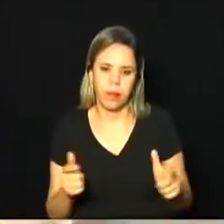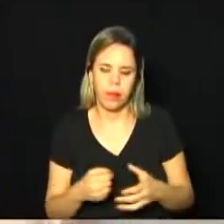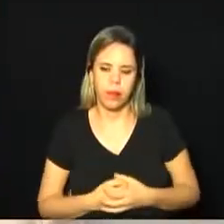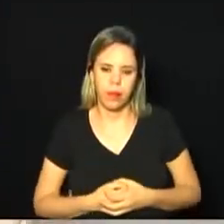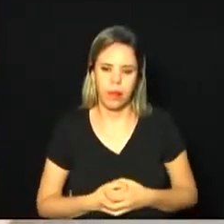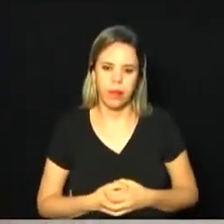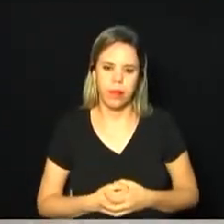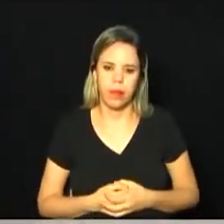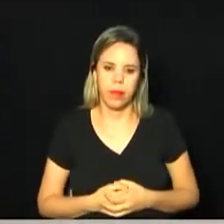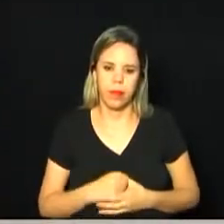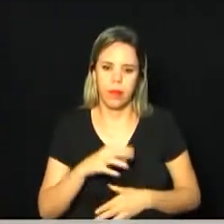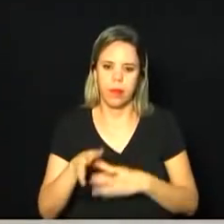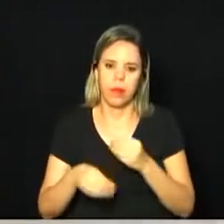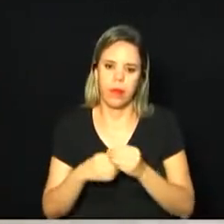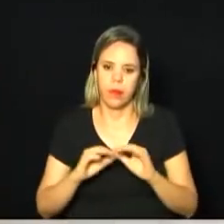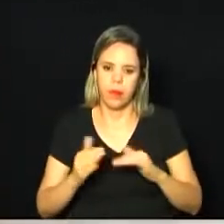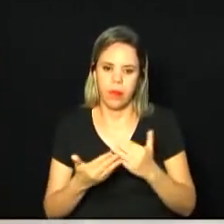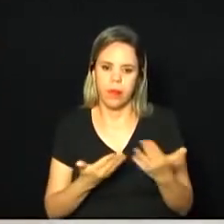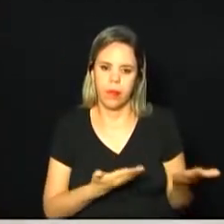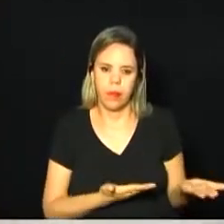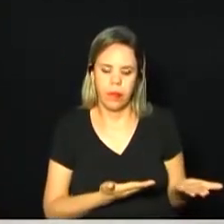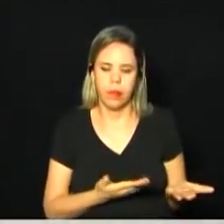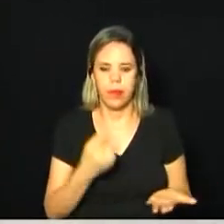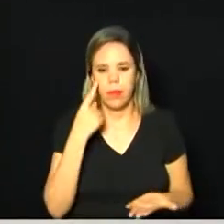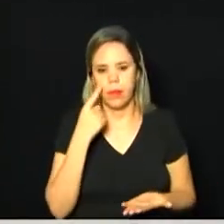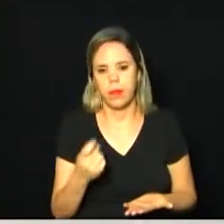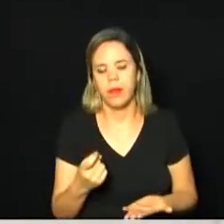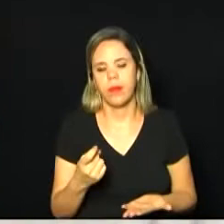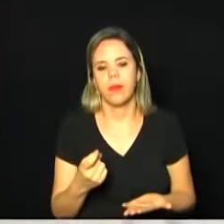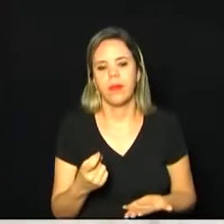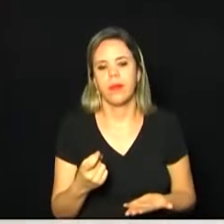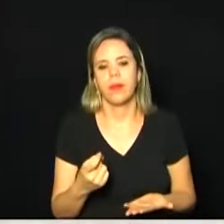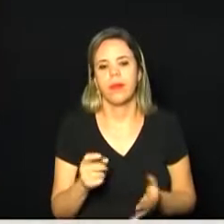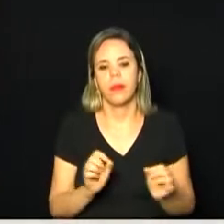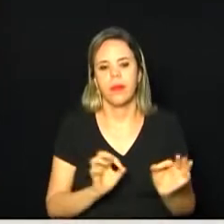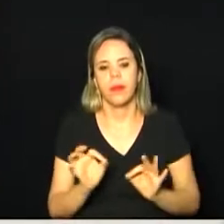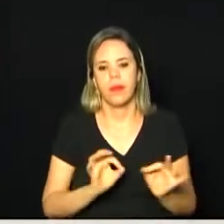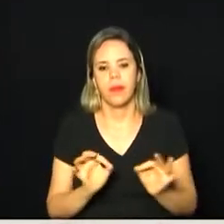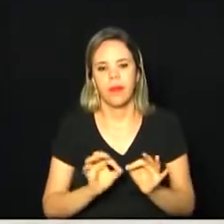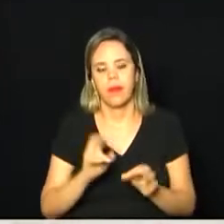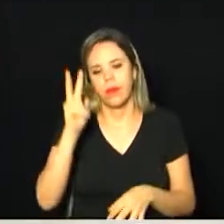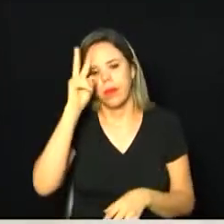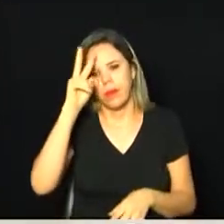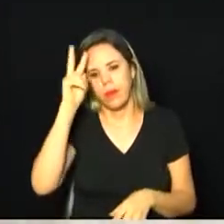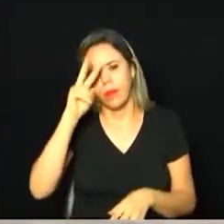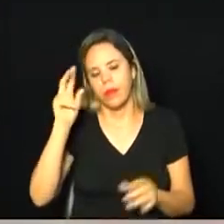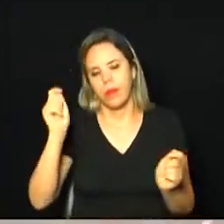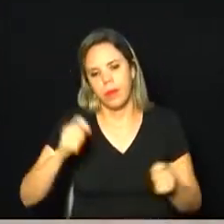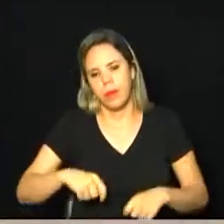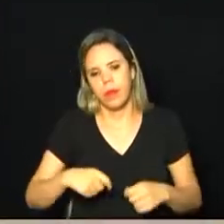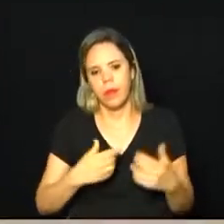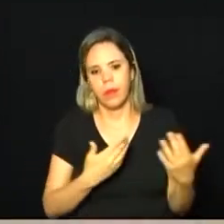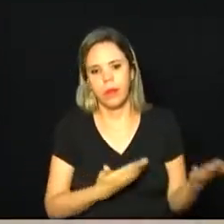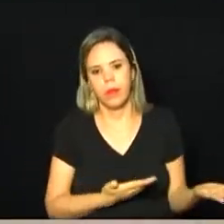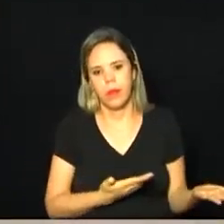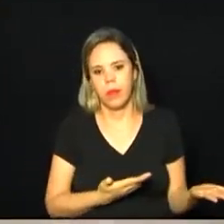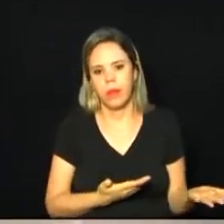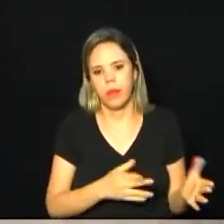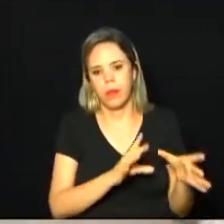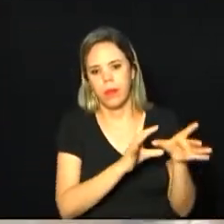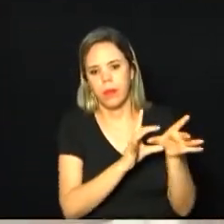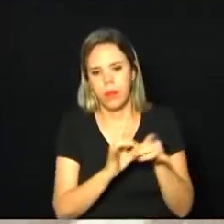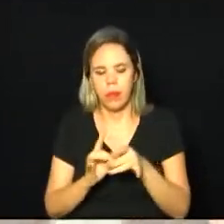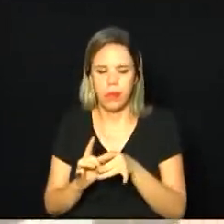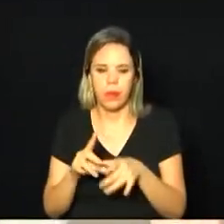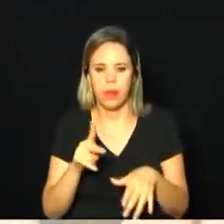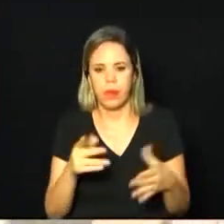E aí ele acaba incorporando a Vila Panorama histórico este este contexto